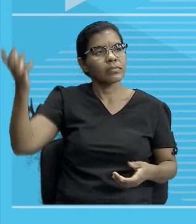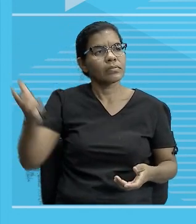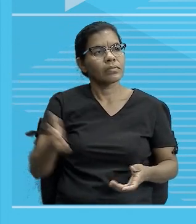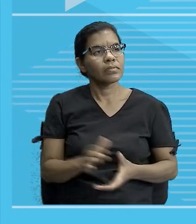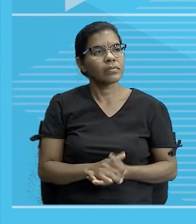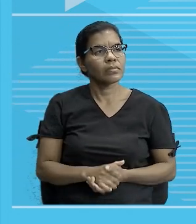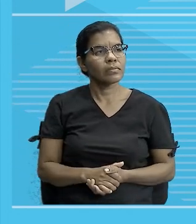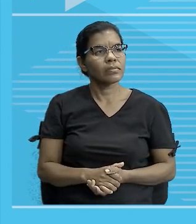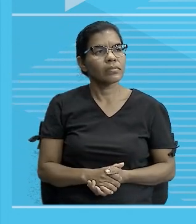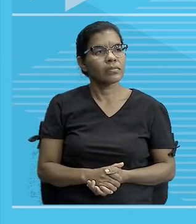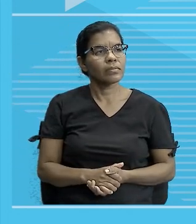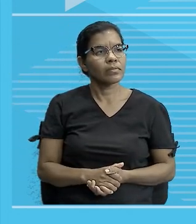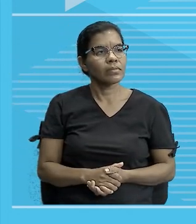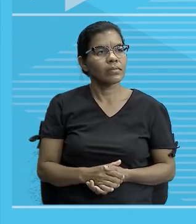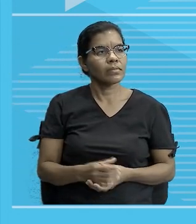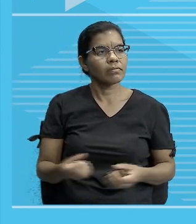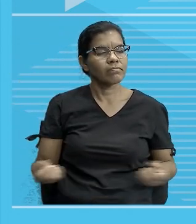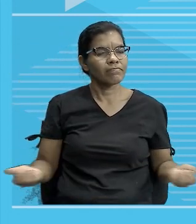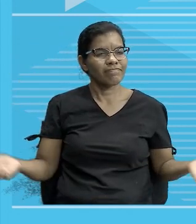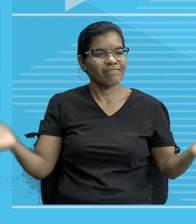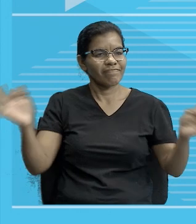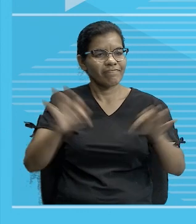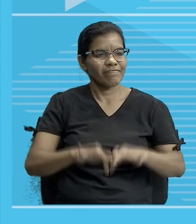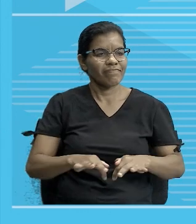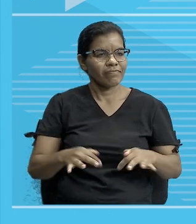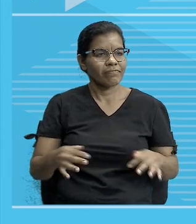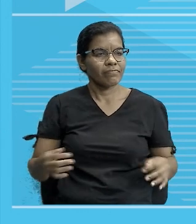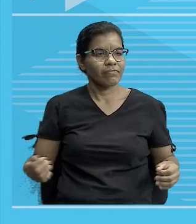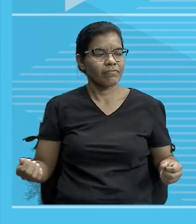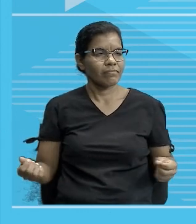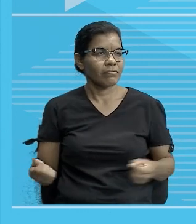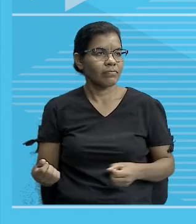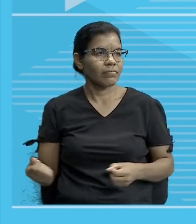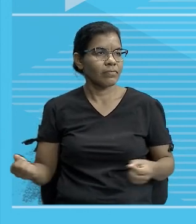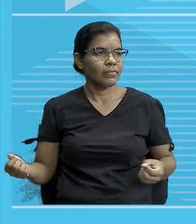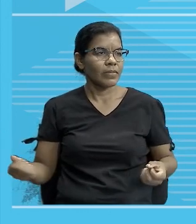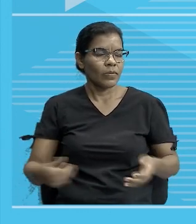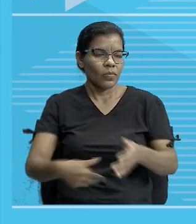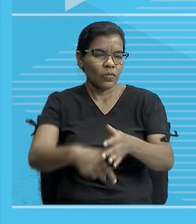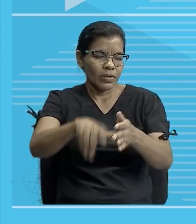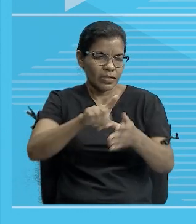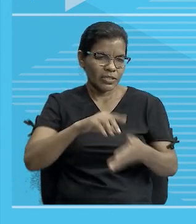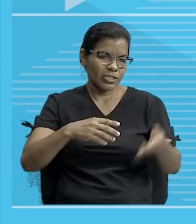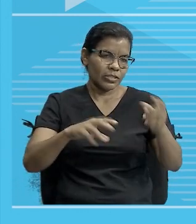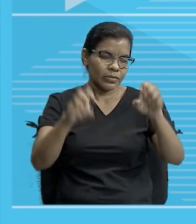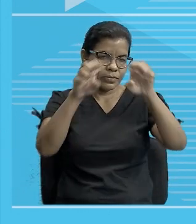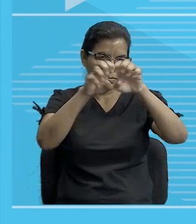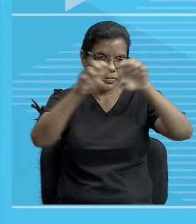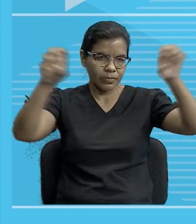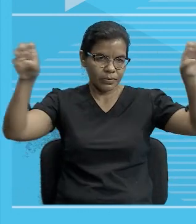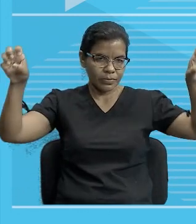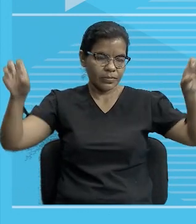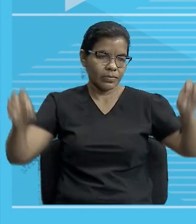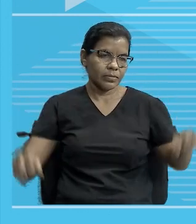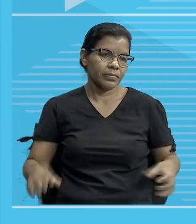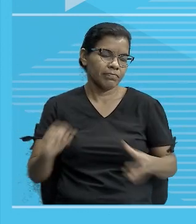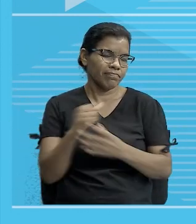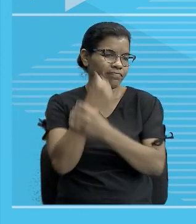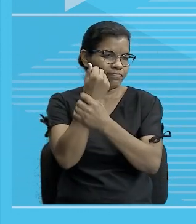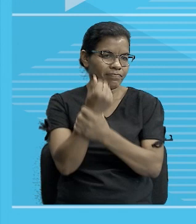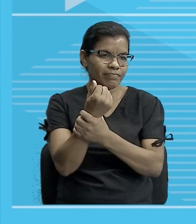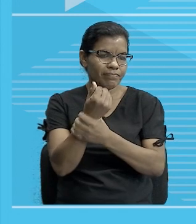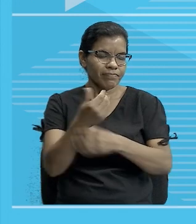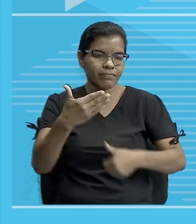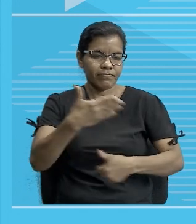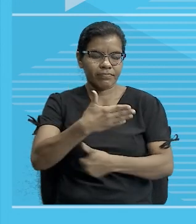absolutista, não mais. Acabou o antigo regime, absolutismo, privilégios sociais. Olha aí, acabaram